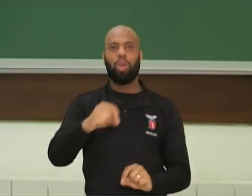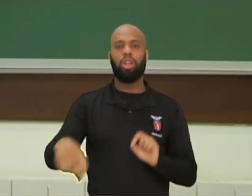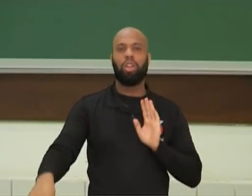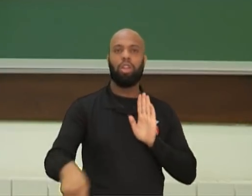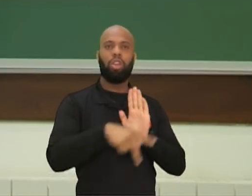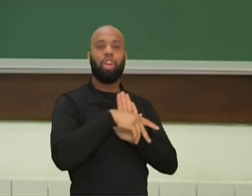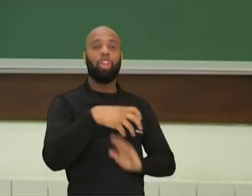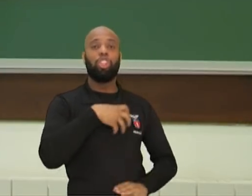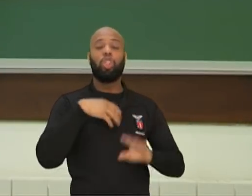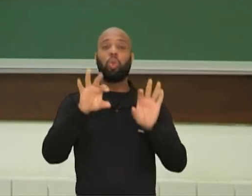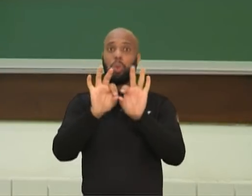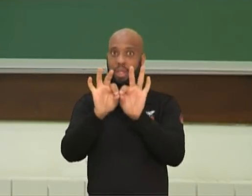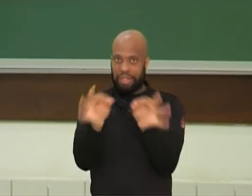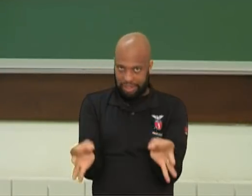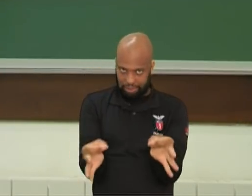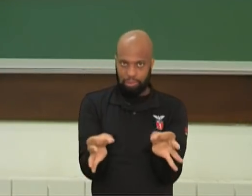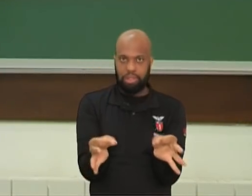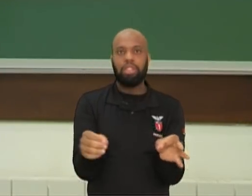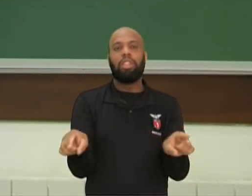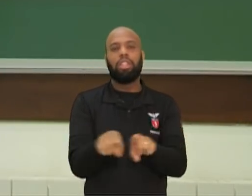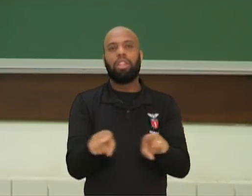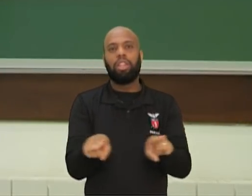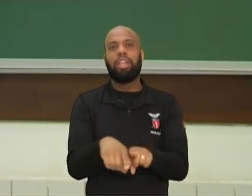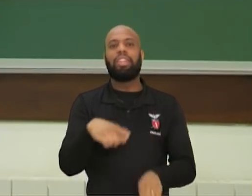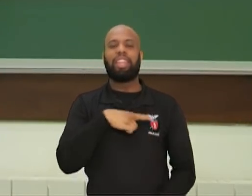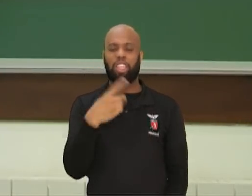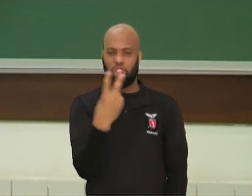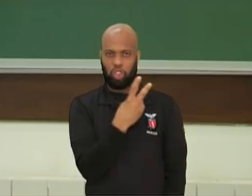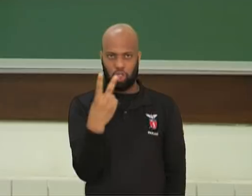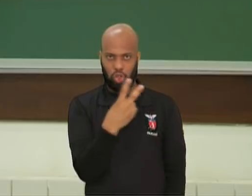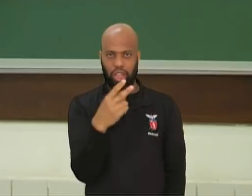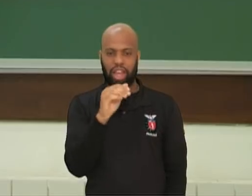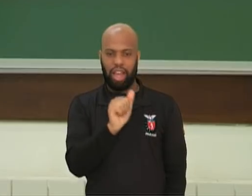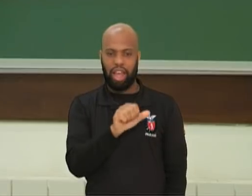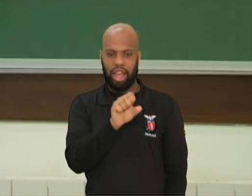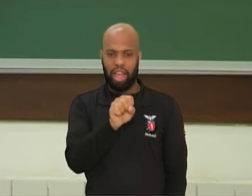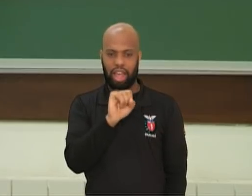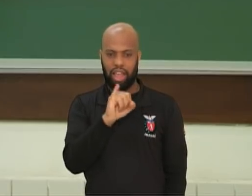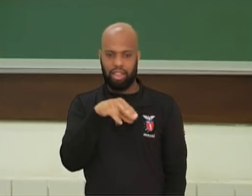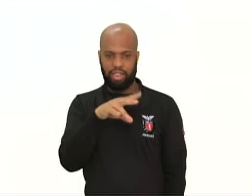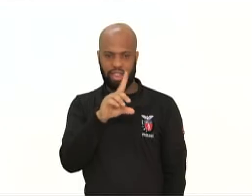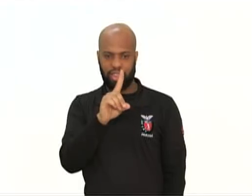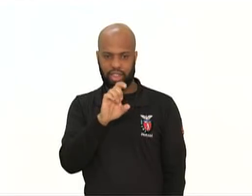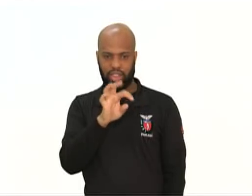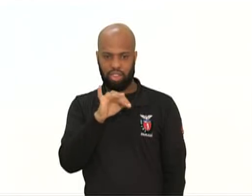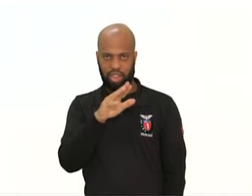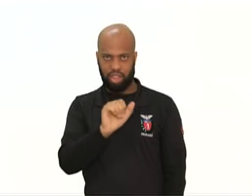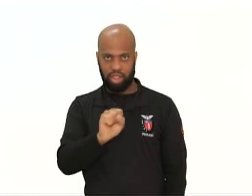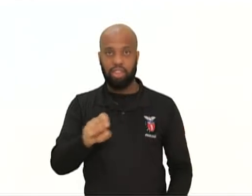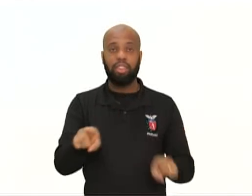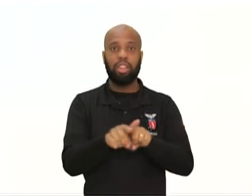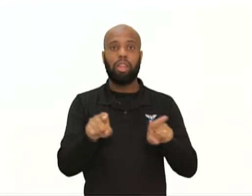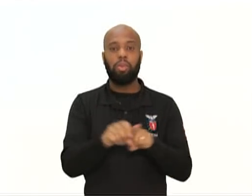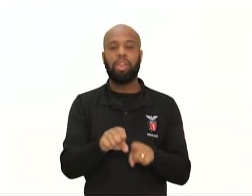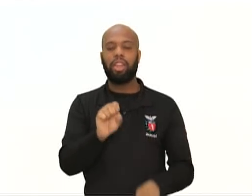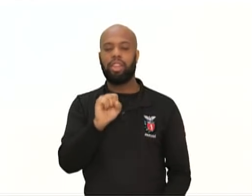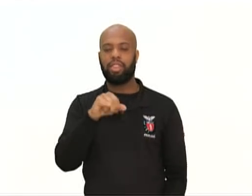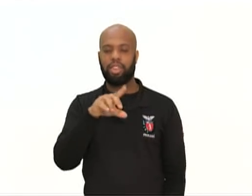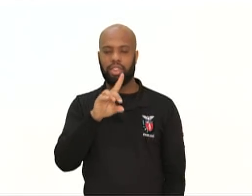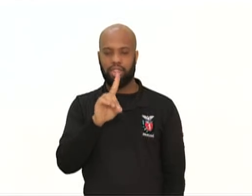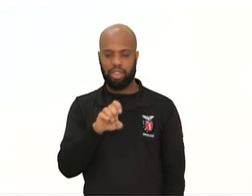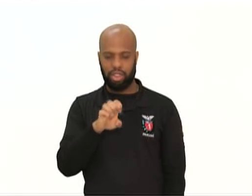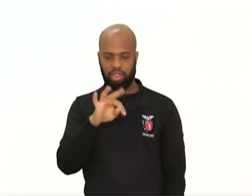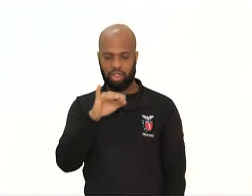coordenadas sindéticas, tudo bem? Mas continuando o texto. A nova tecnologia